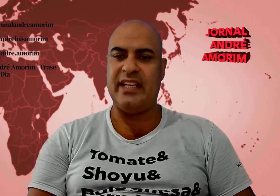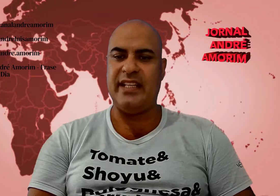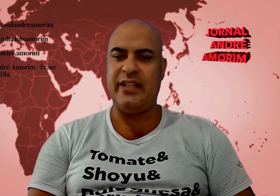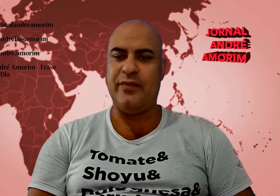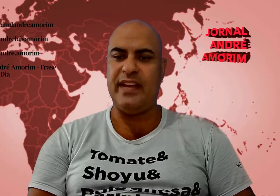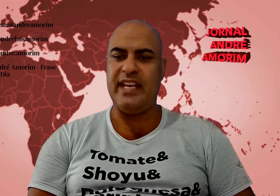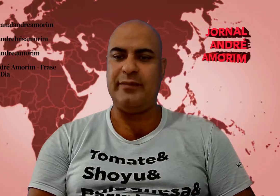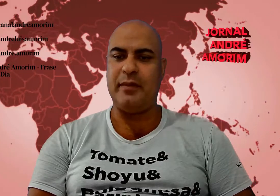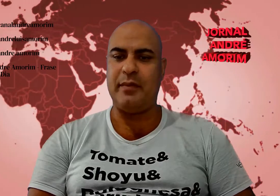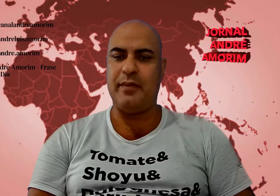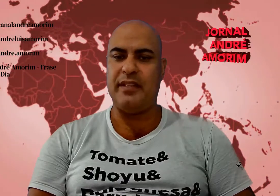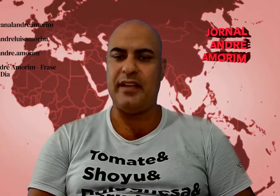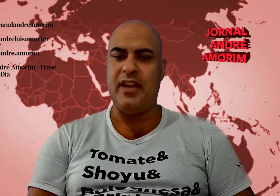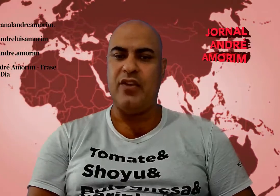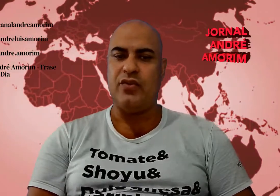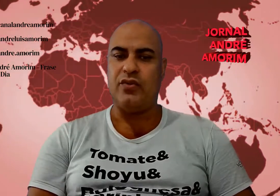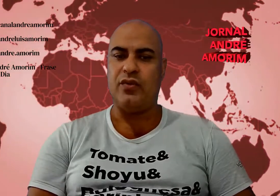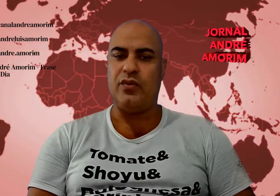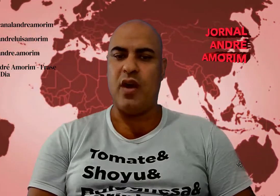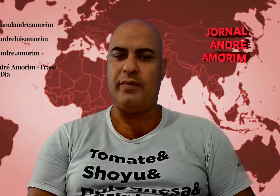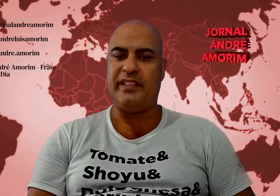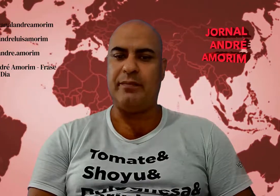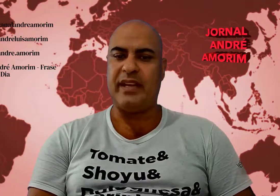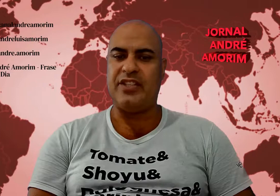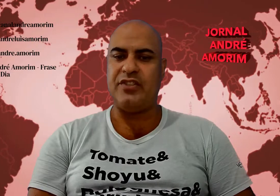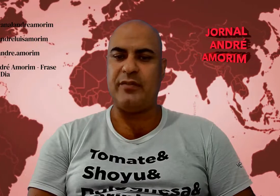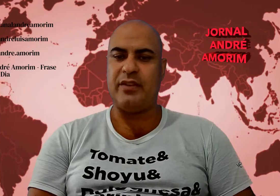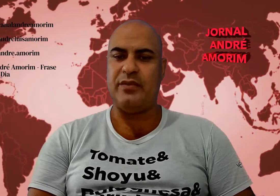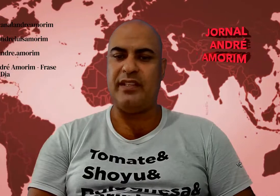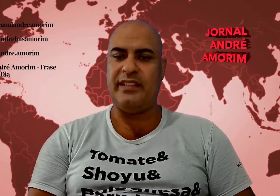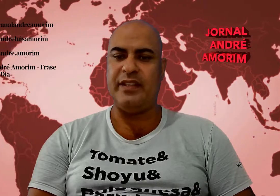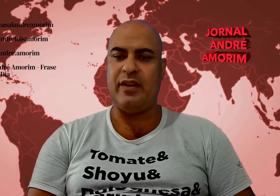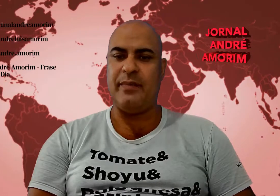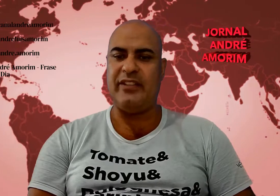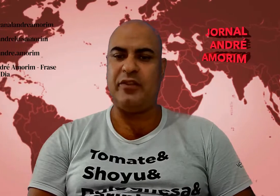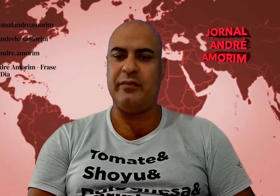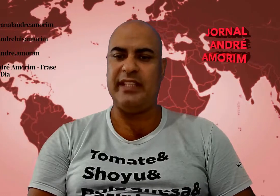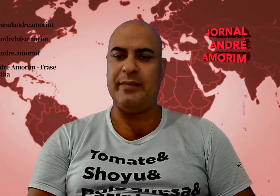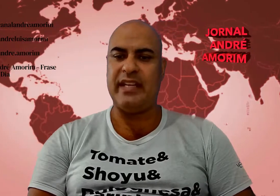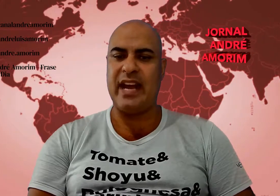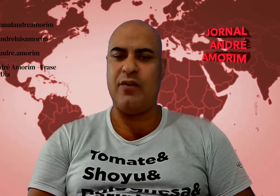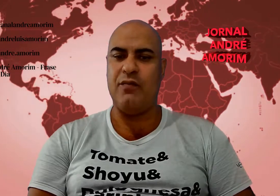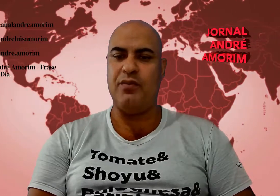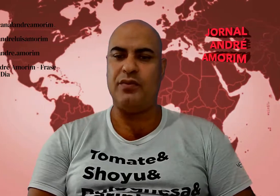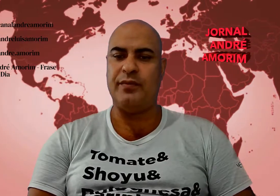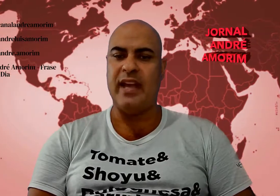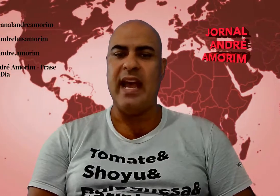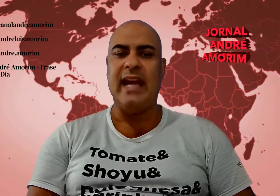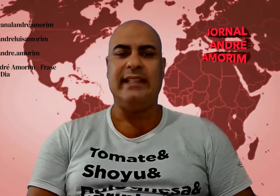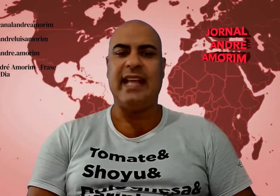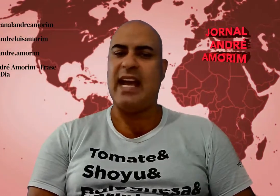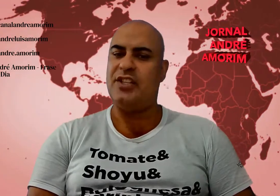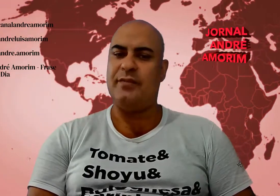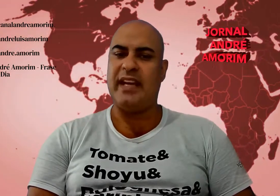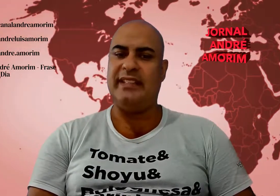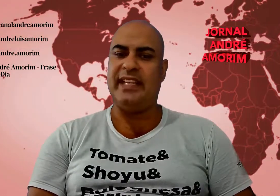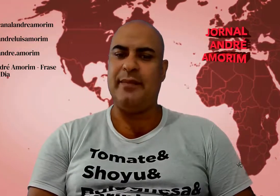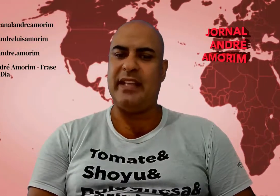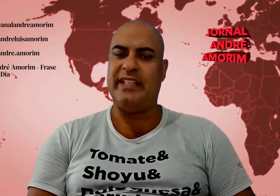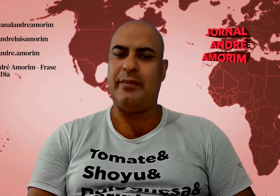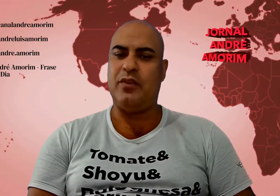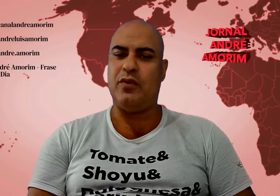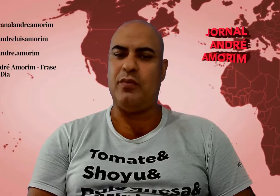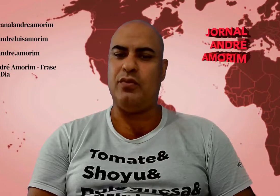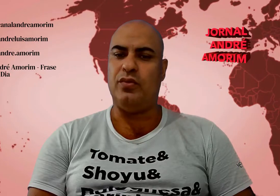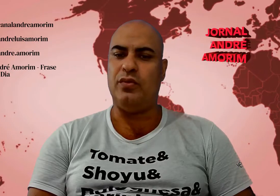para a sala e lhe oferece uma bebida. Junto com um copo está um pratinho de amendoins que o rapaz come sem parar, um por um. Tarde demais,